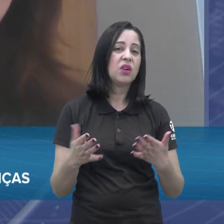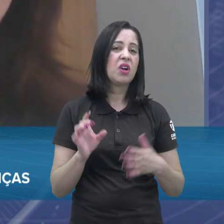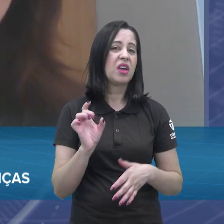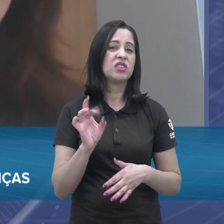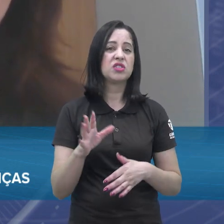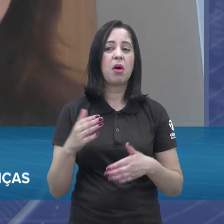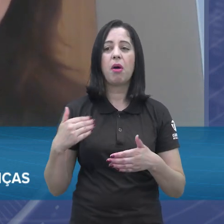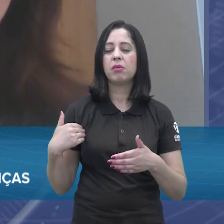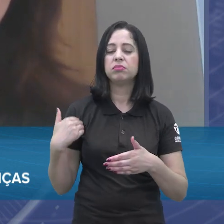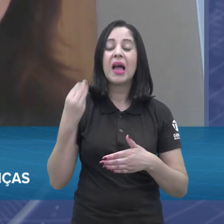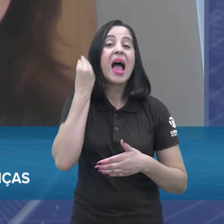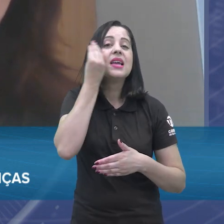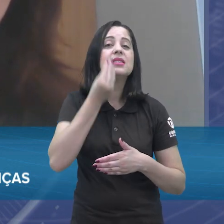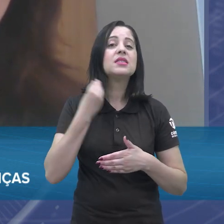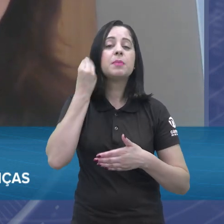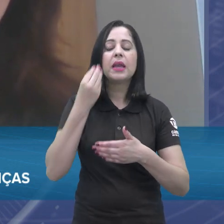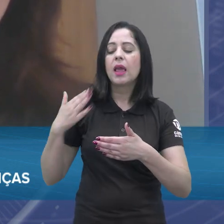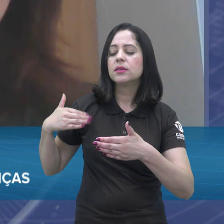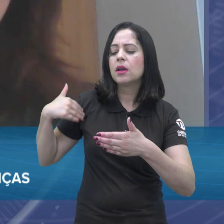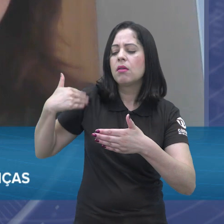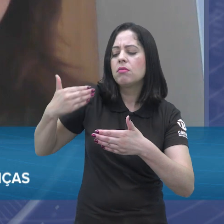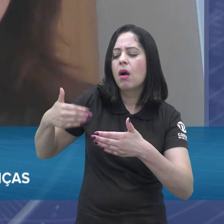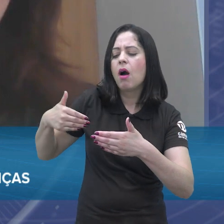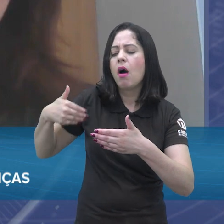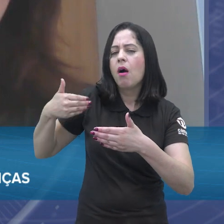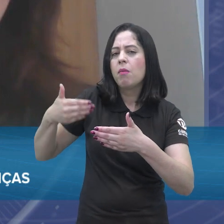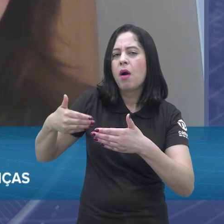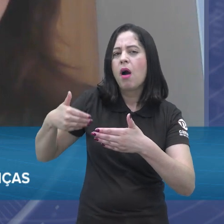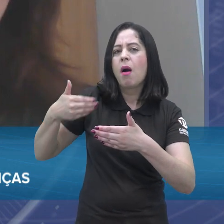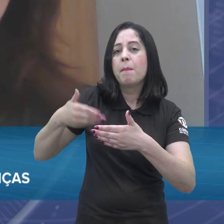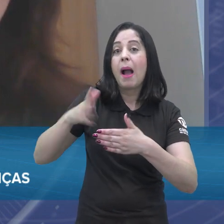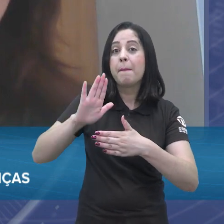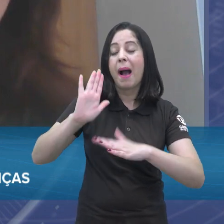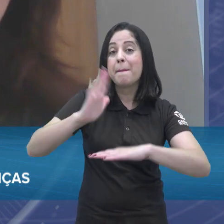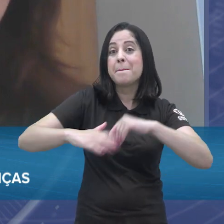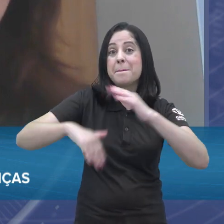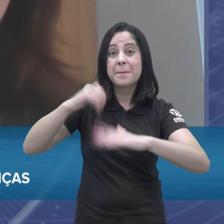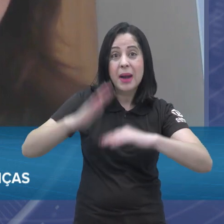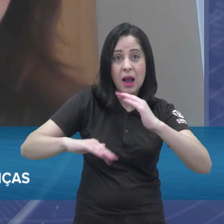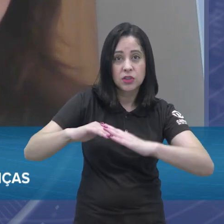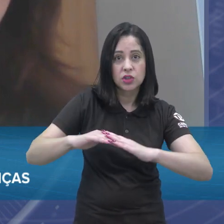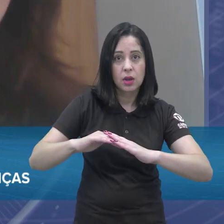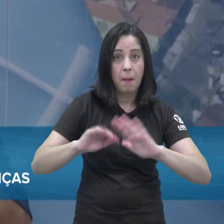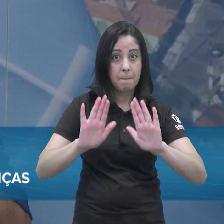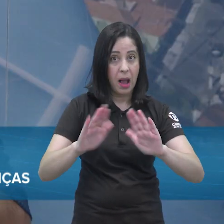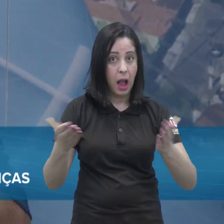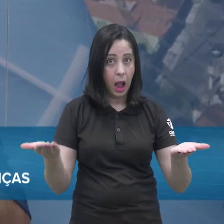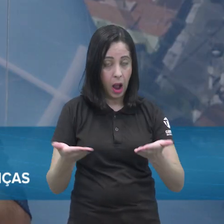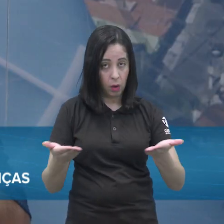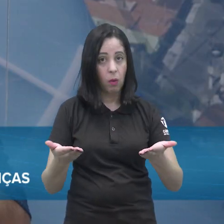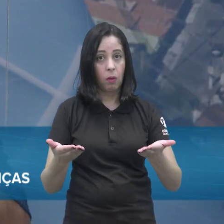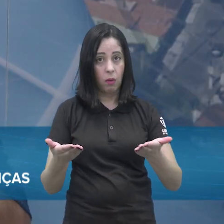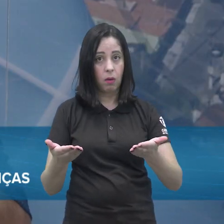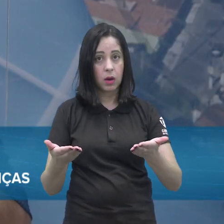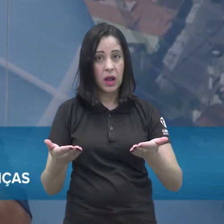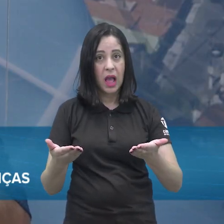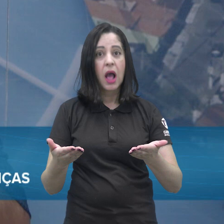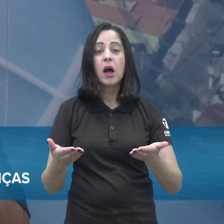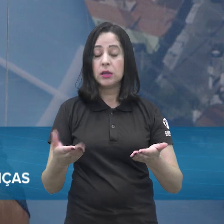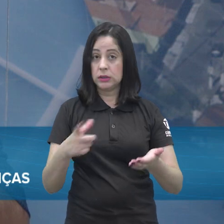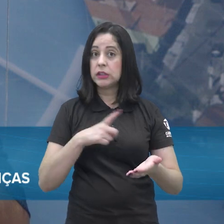ele ia construindo a sua experiência ao longo da sua prática, mas hoje existem